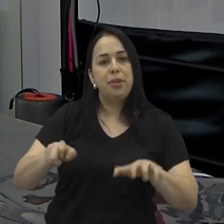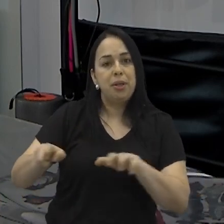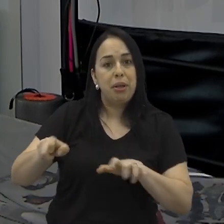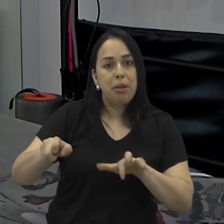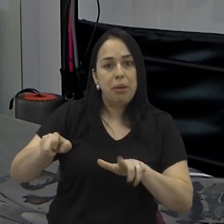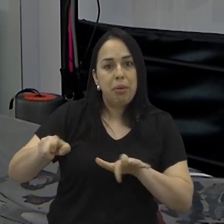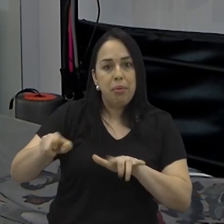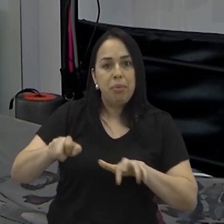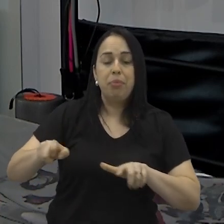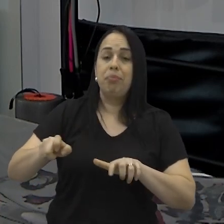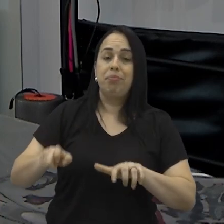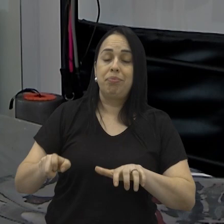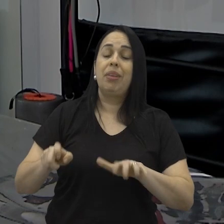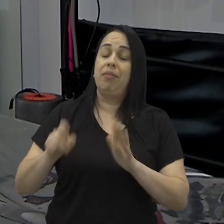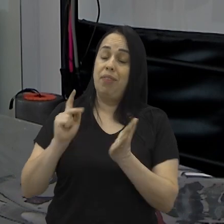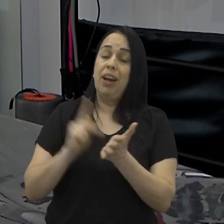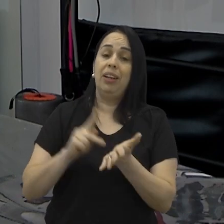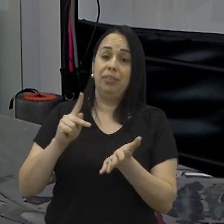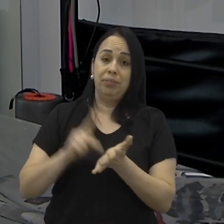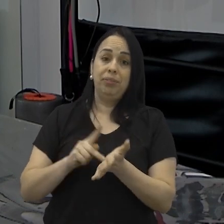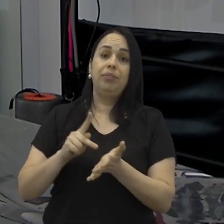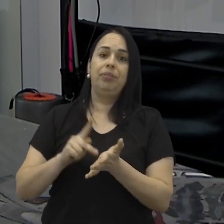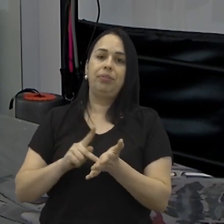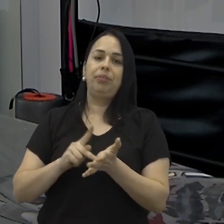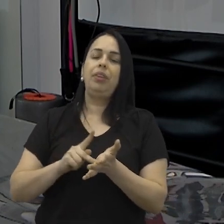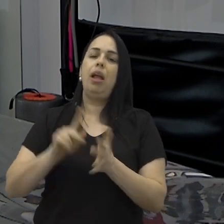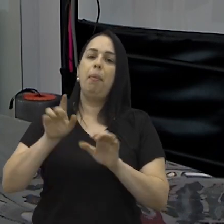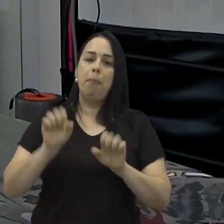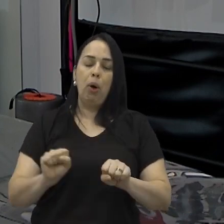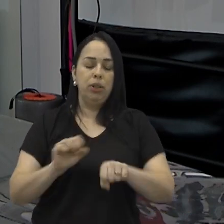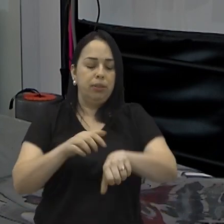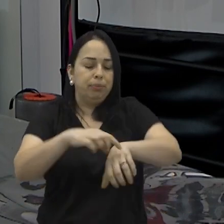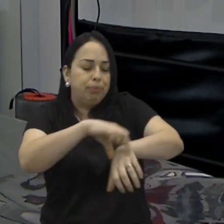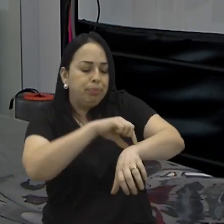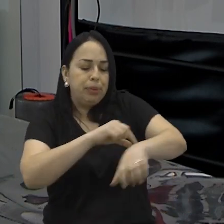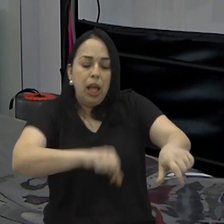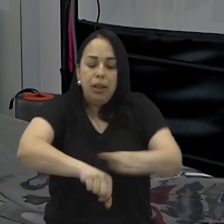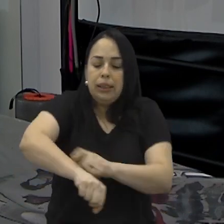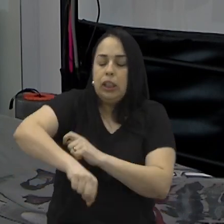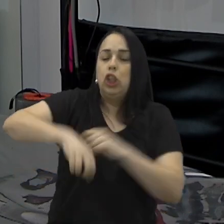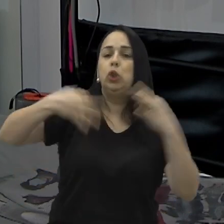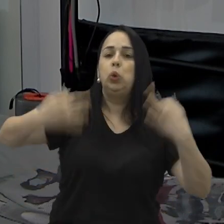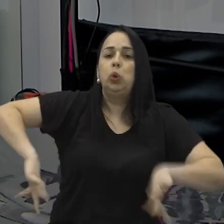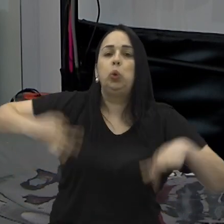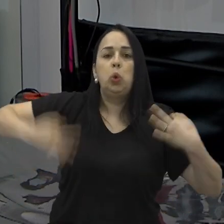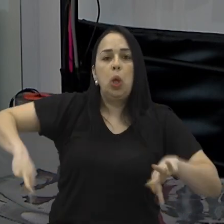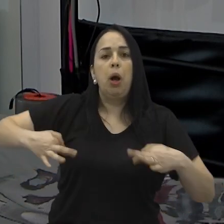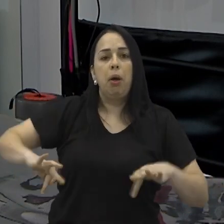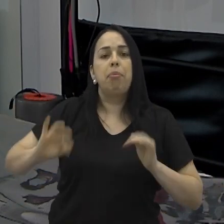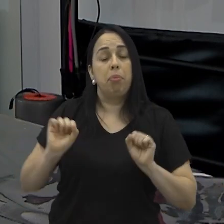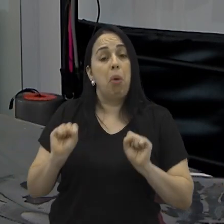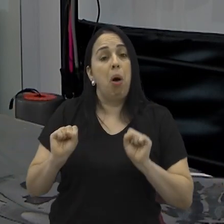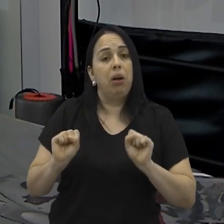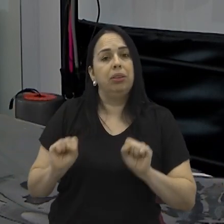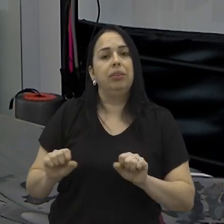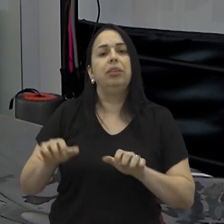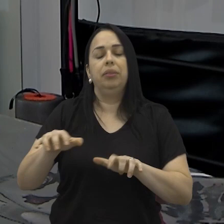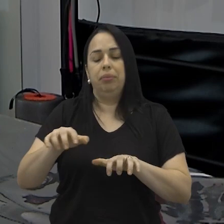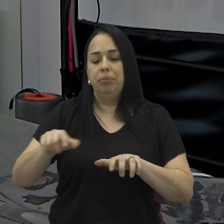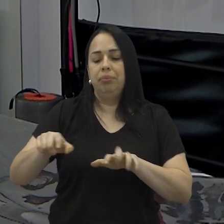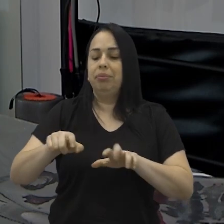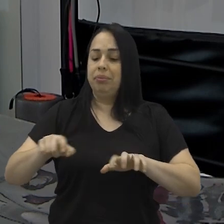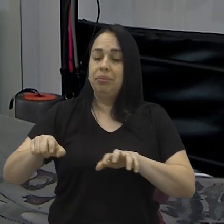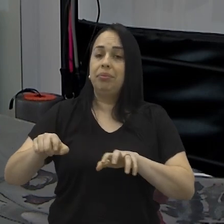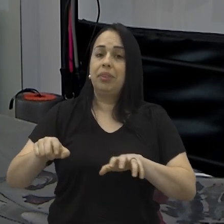ela se expõe naquilo. E isso realmente vai fazer com que haja um desgaste da região desses tendões,